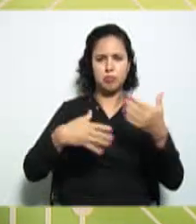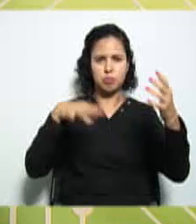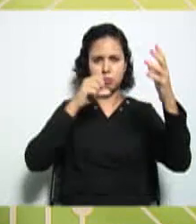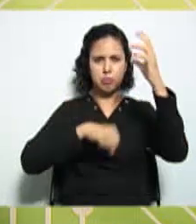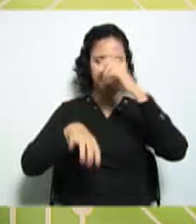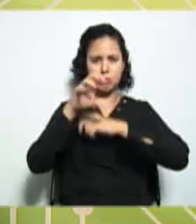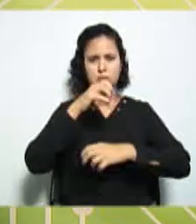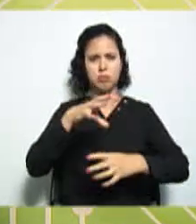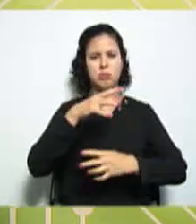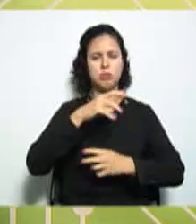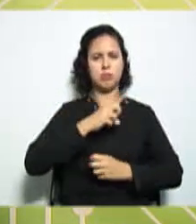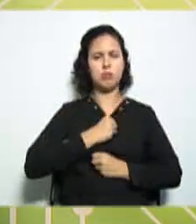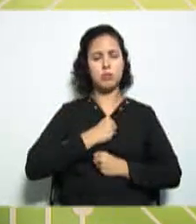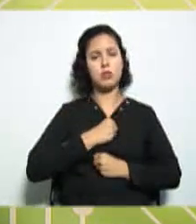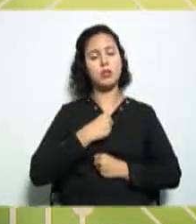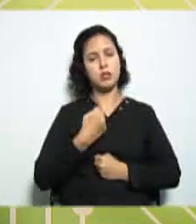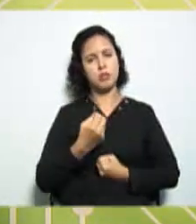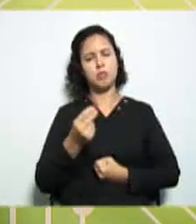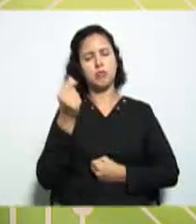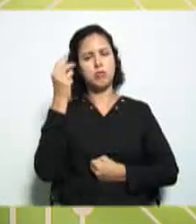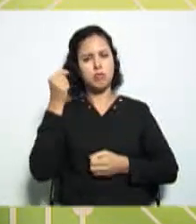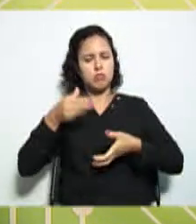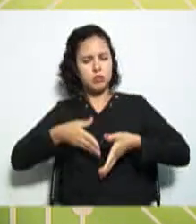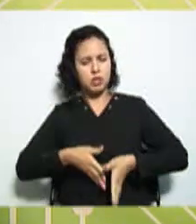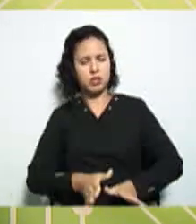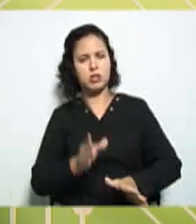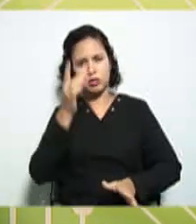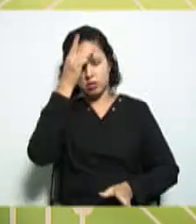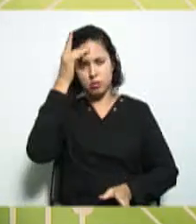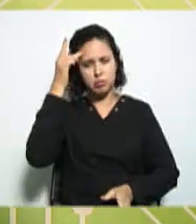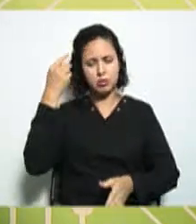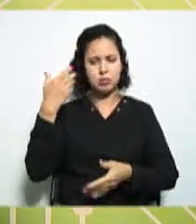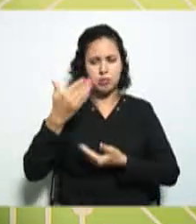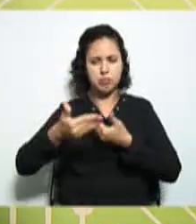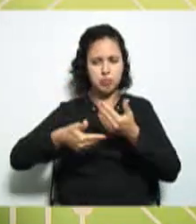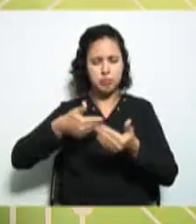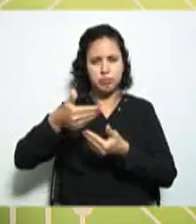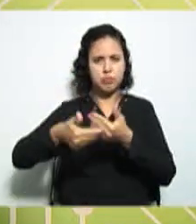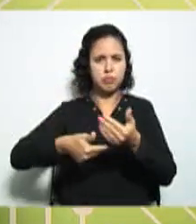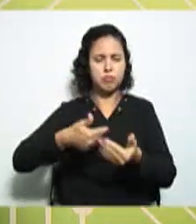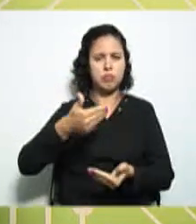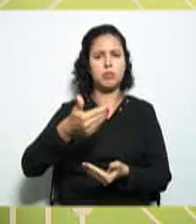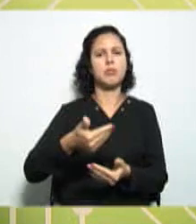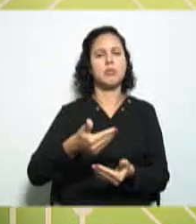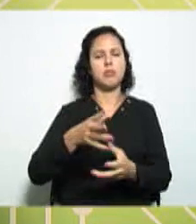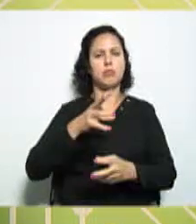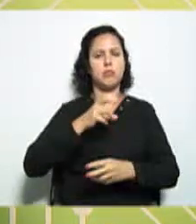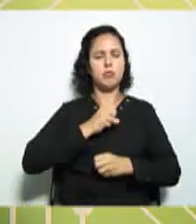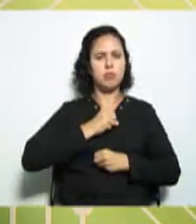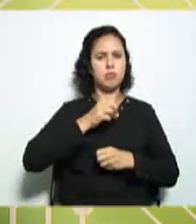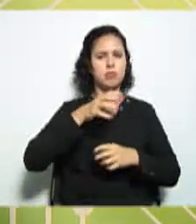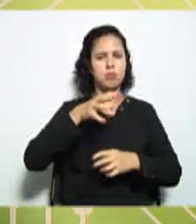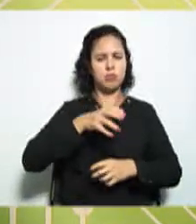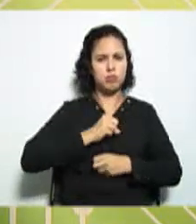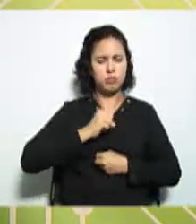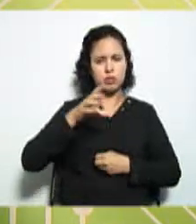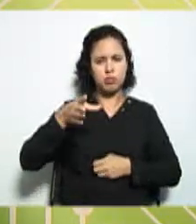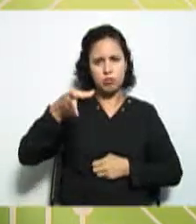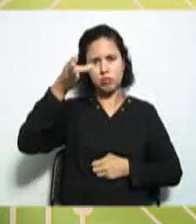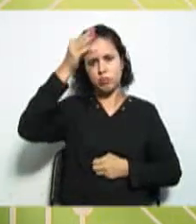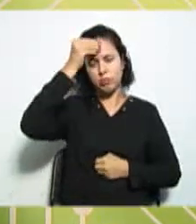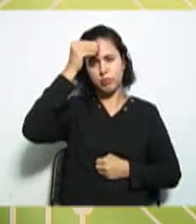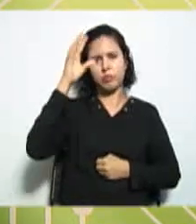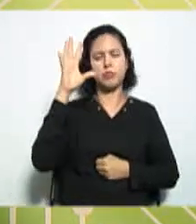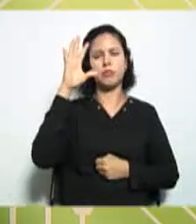Então, desde o nosso nascimento, a gente vem construindo e armazenando, né,